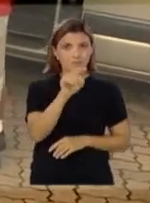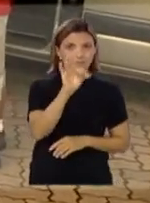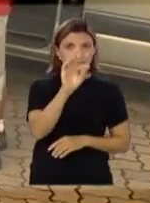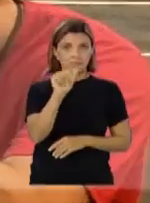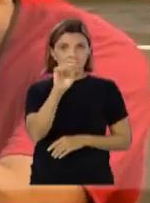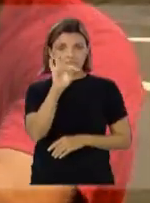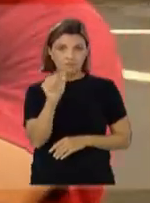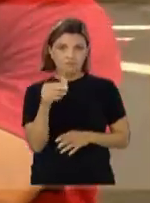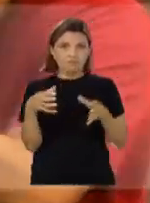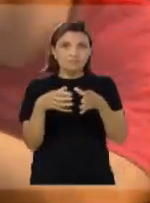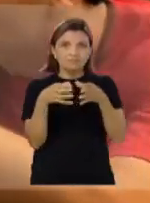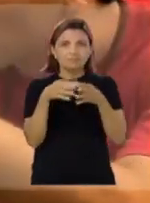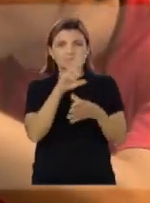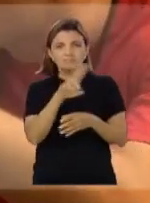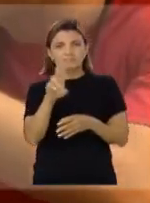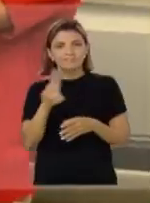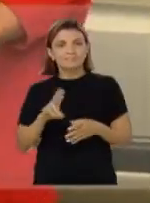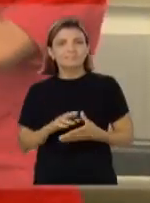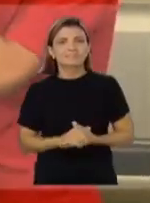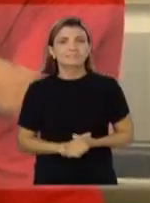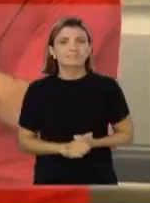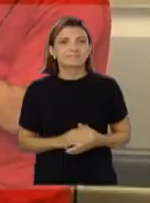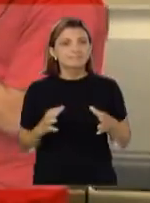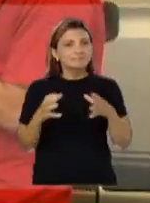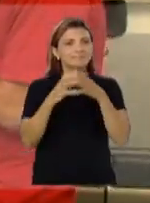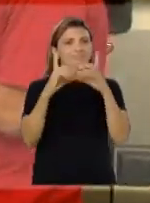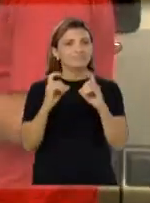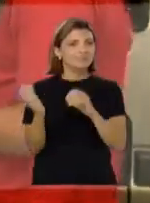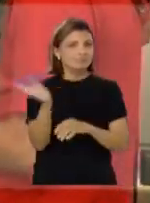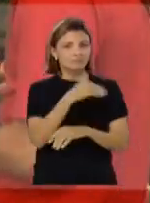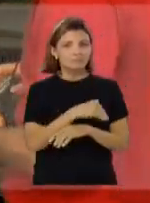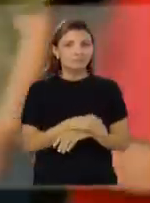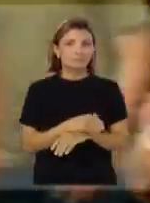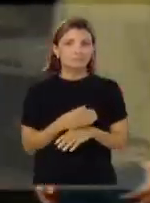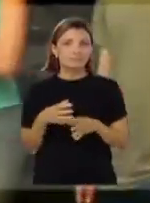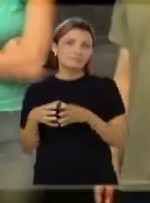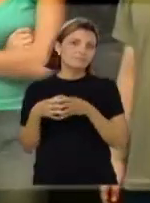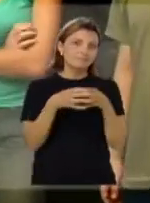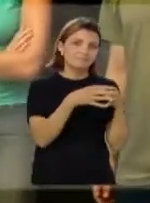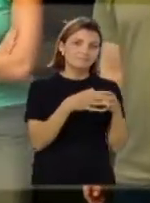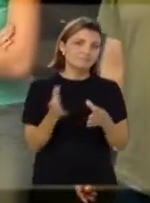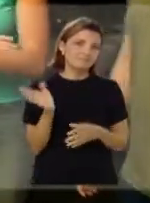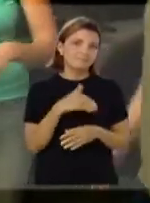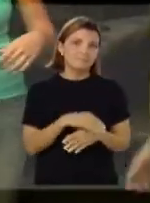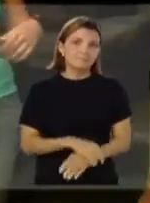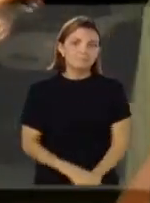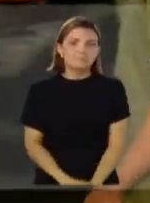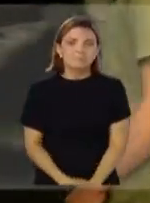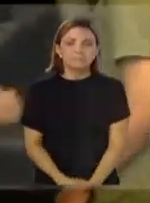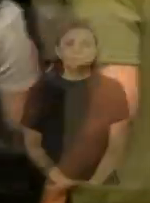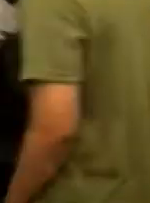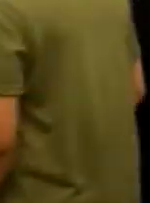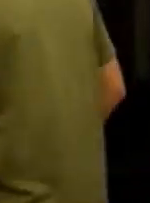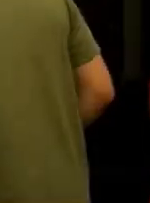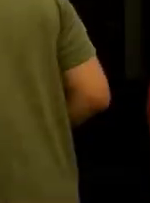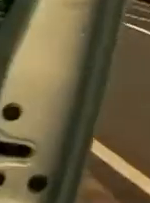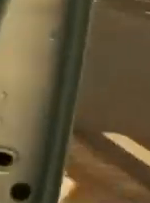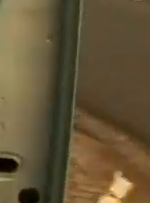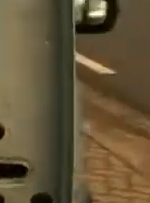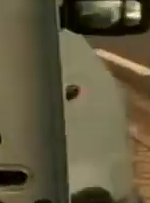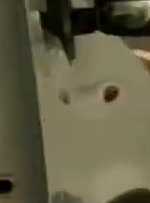JP junta Calma aalma tudo certo podemos ir vamos